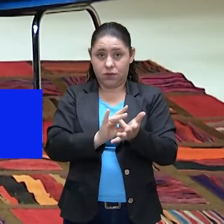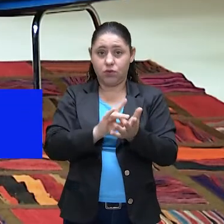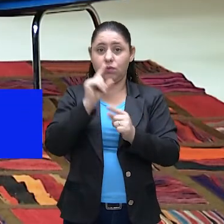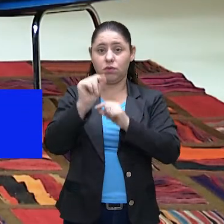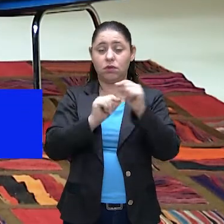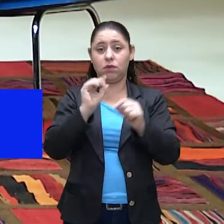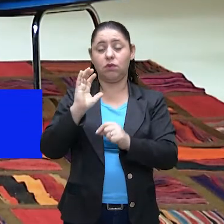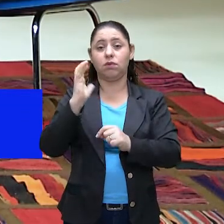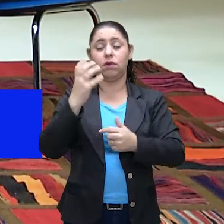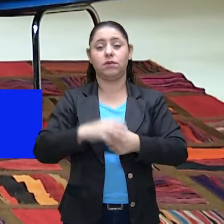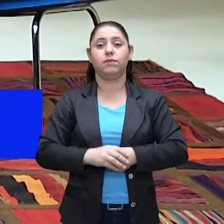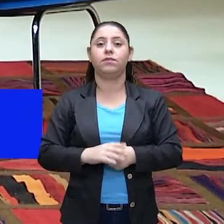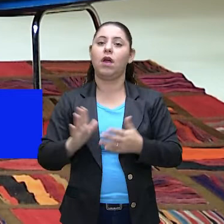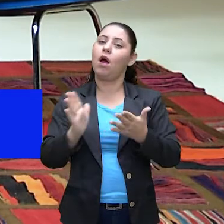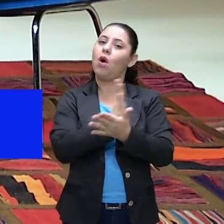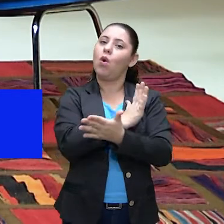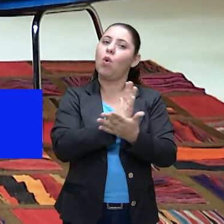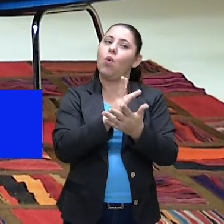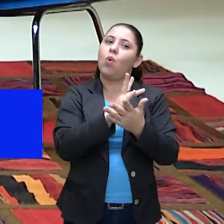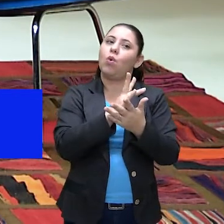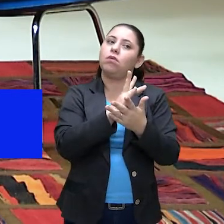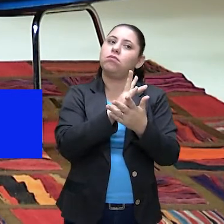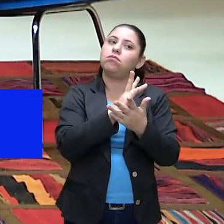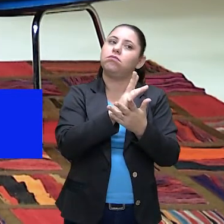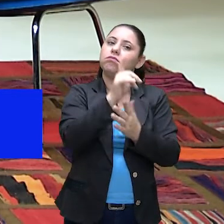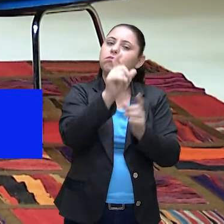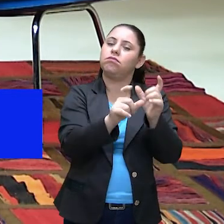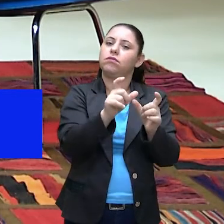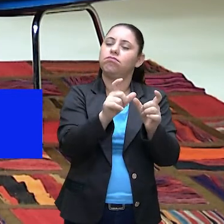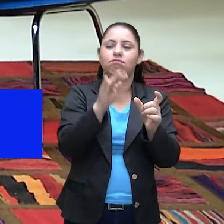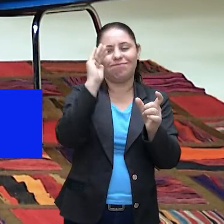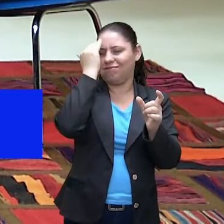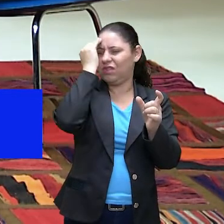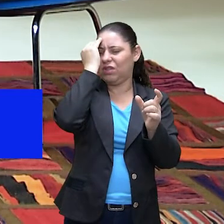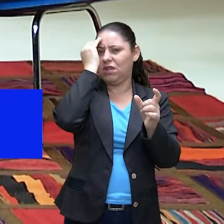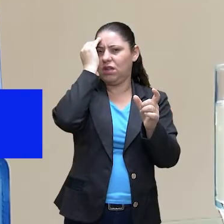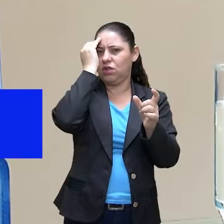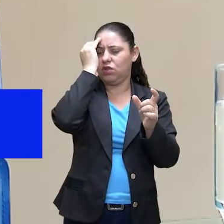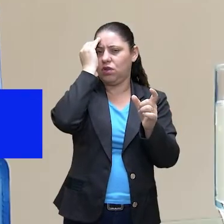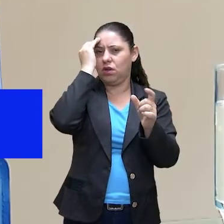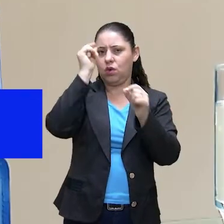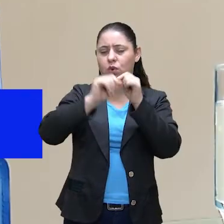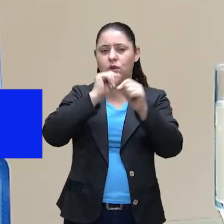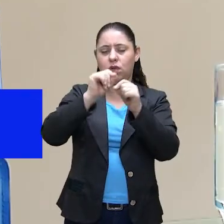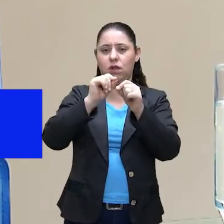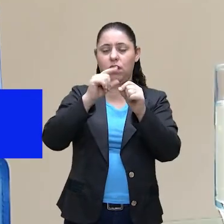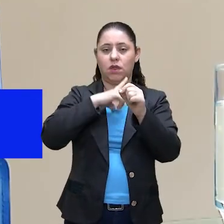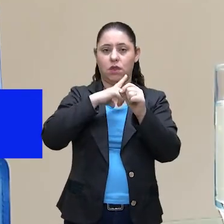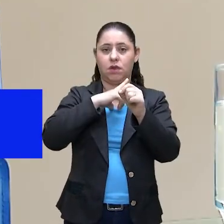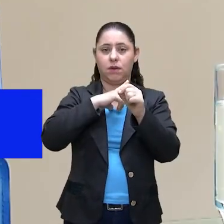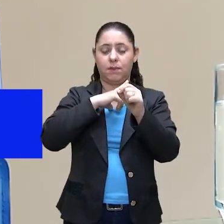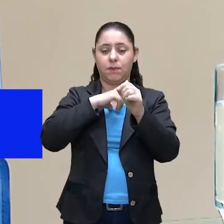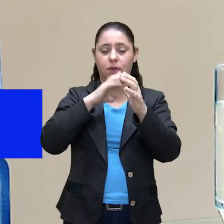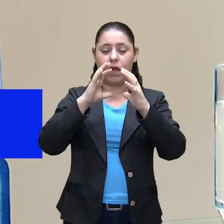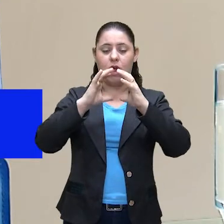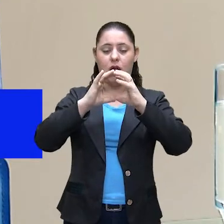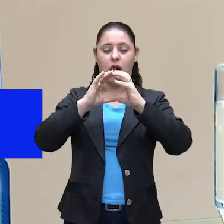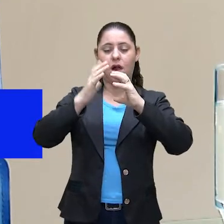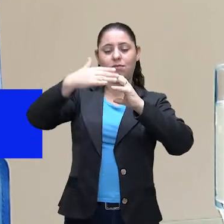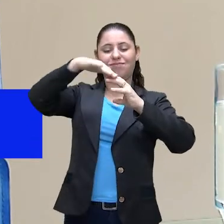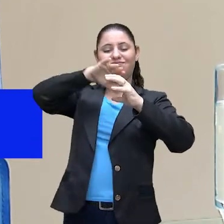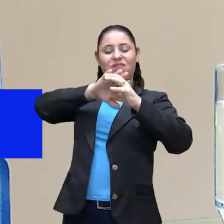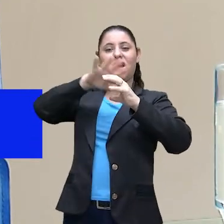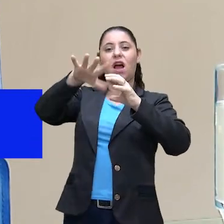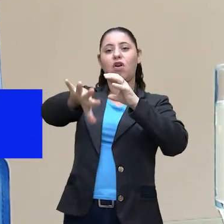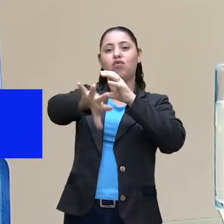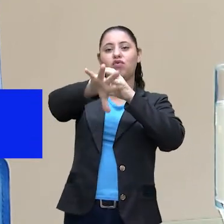na realidade, alguns casos não conseguem ter a compreensão. Como eu disse, as regiões anteriores é relacionado